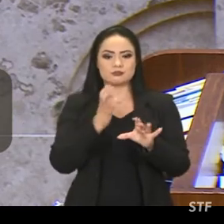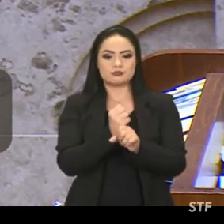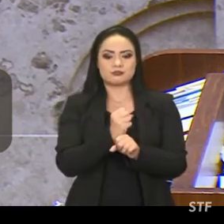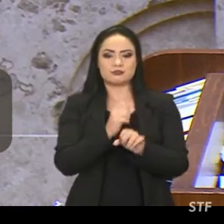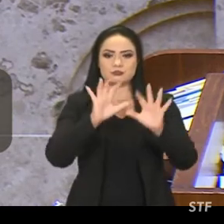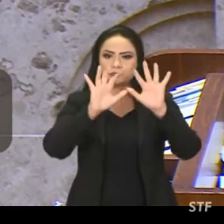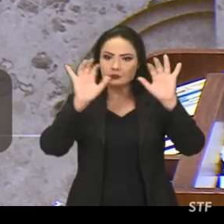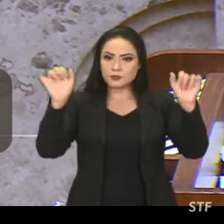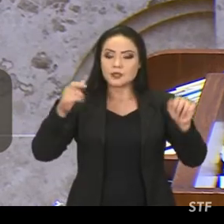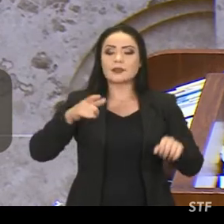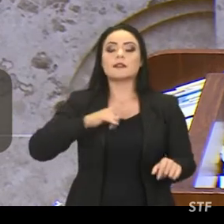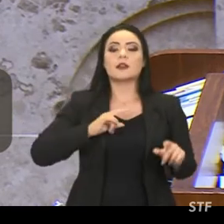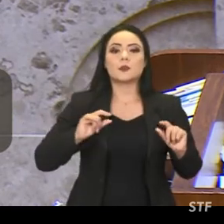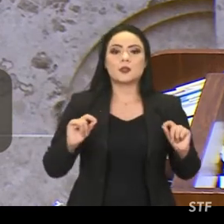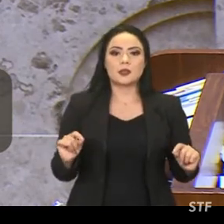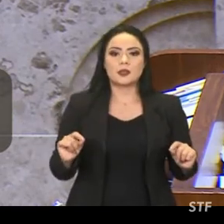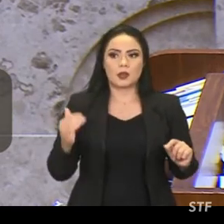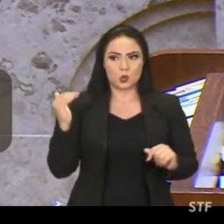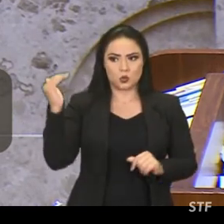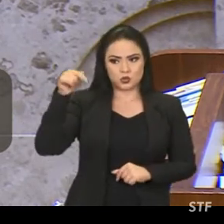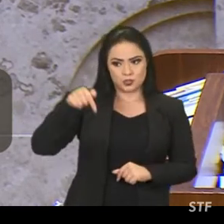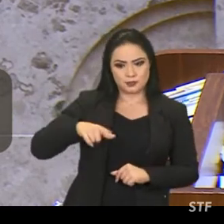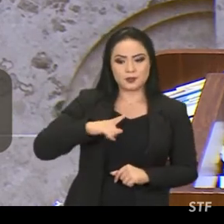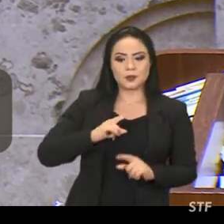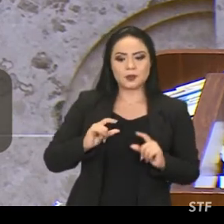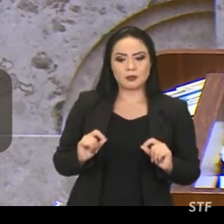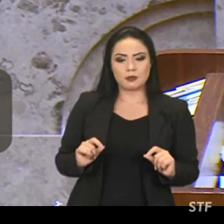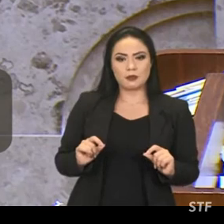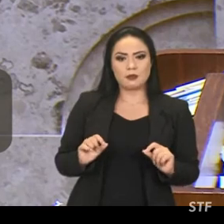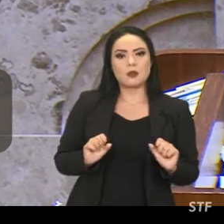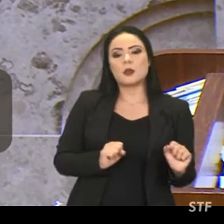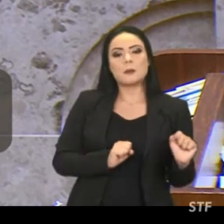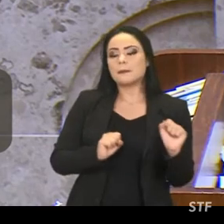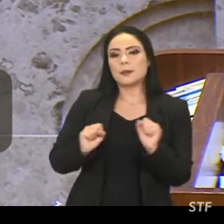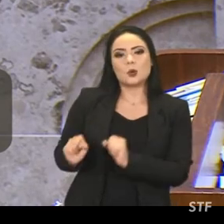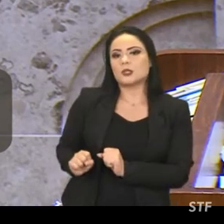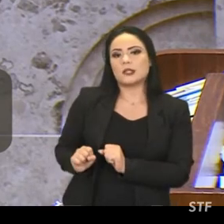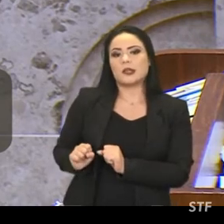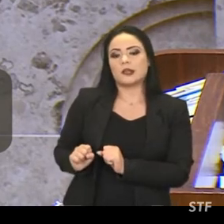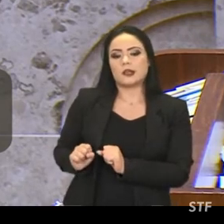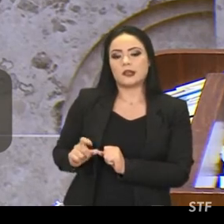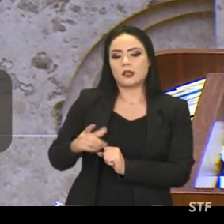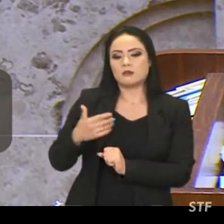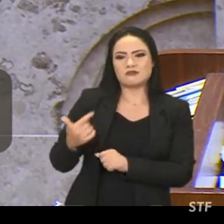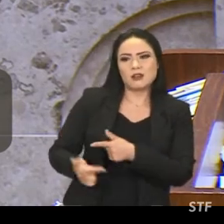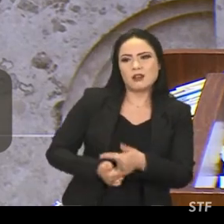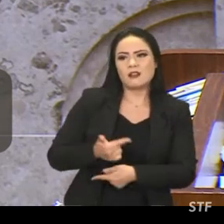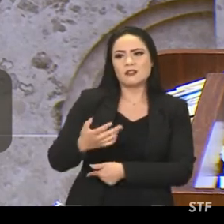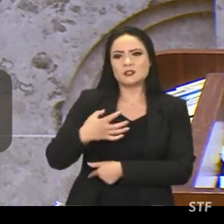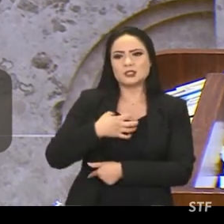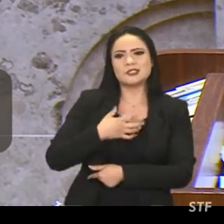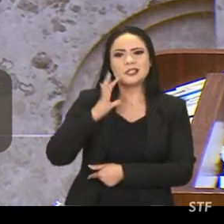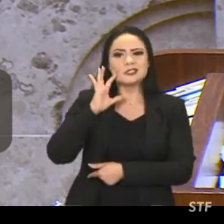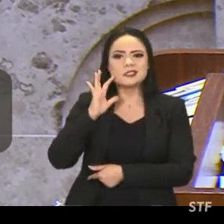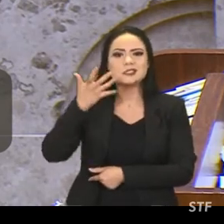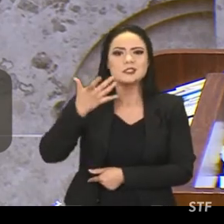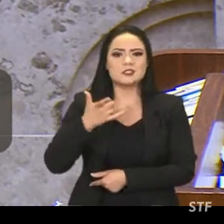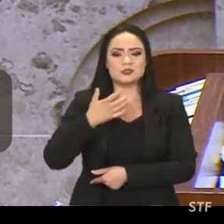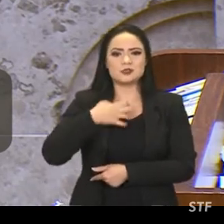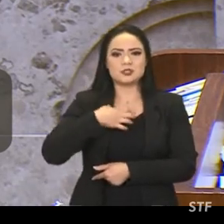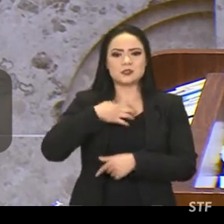que possui essa corte poderes, atua de uma forma, decide de uma forma